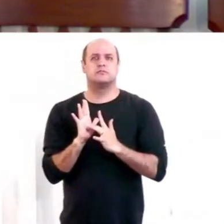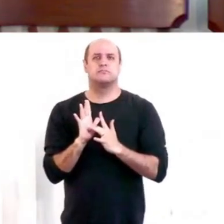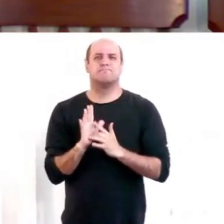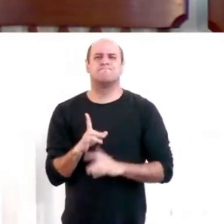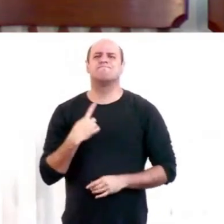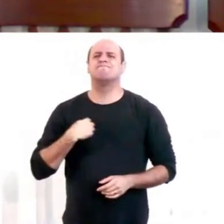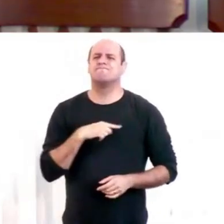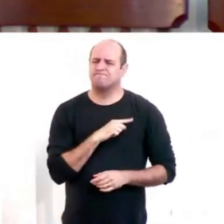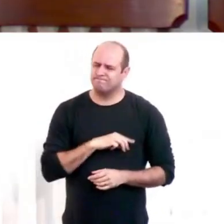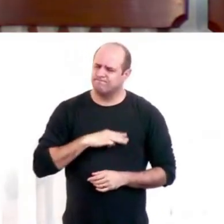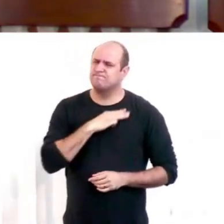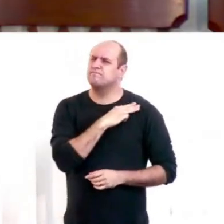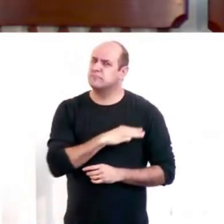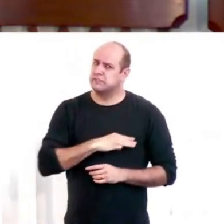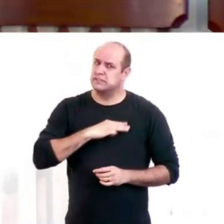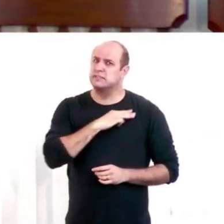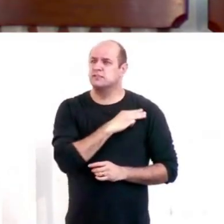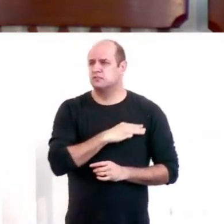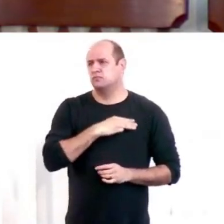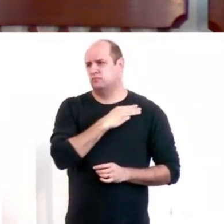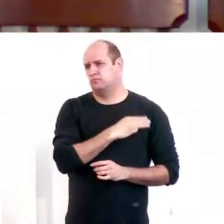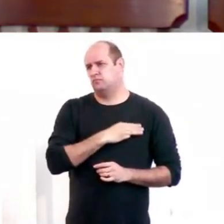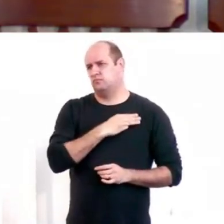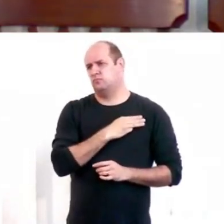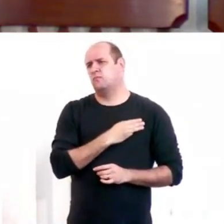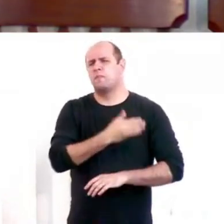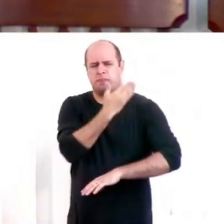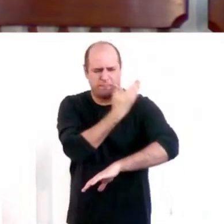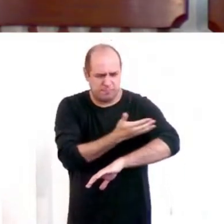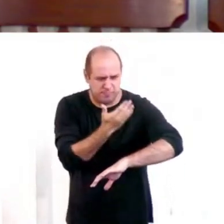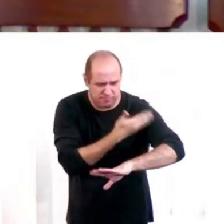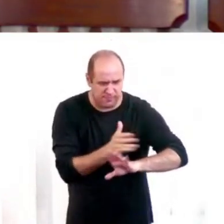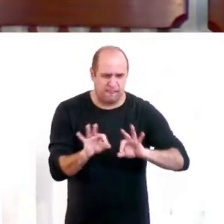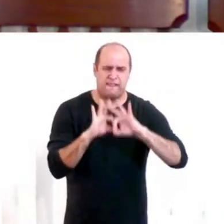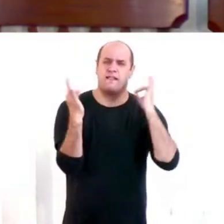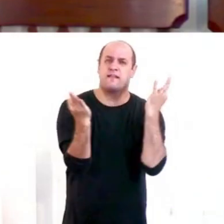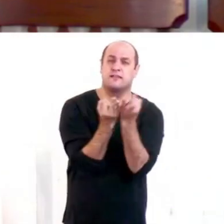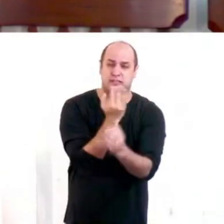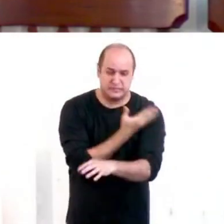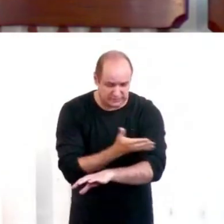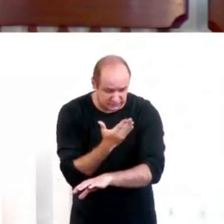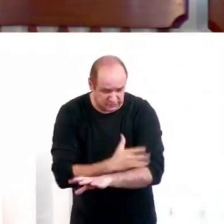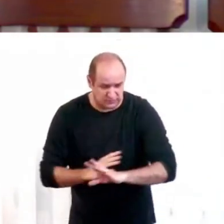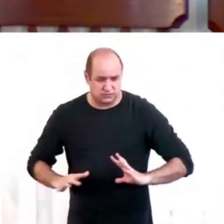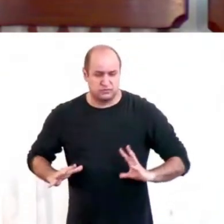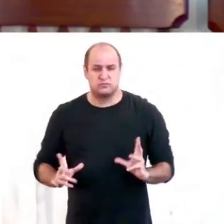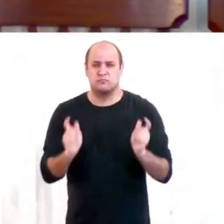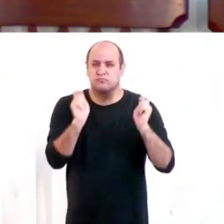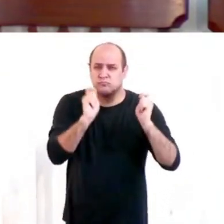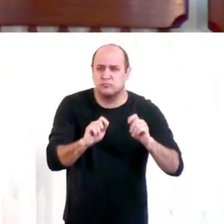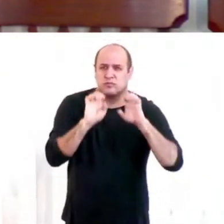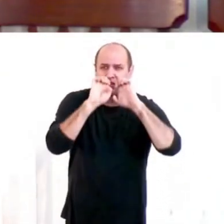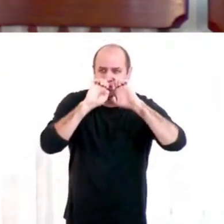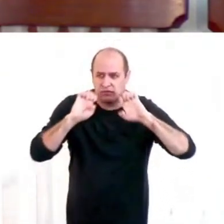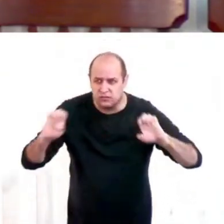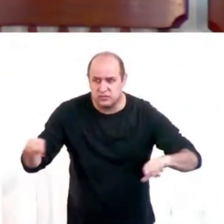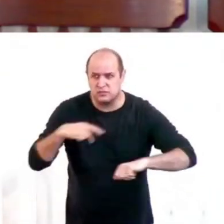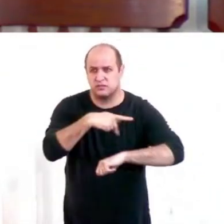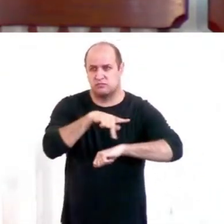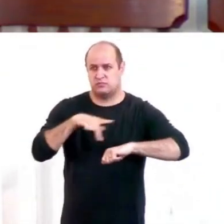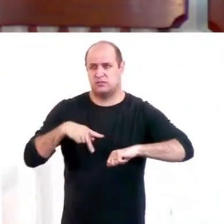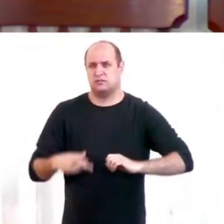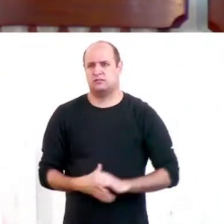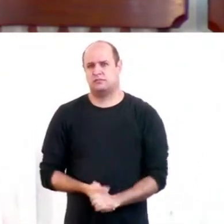então, engloba este homem, treina essas famílias e para que eles evangelizem seu país. Sabe o número